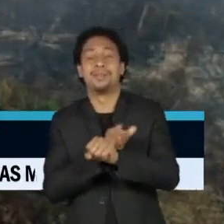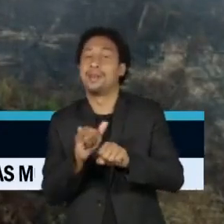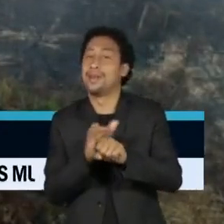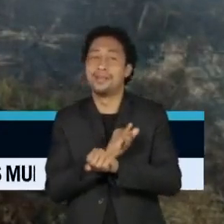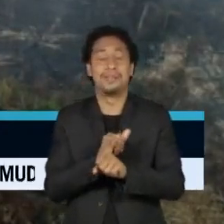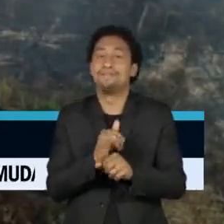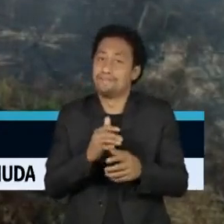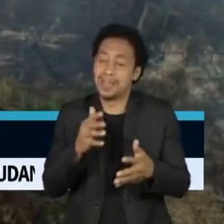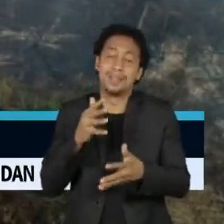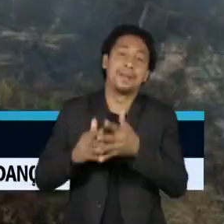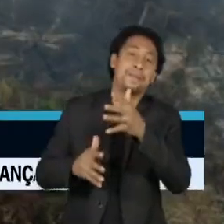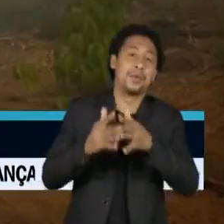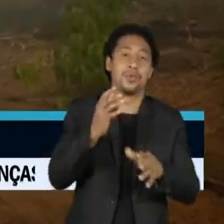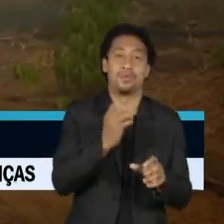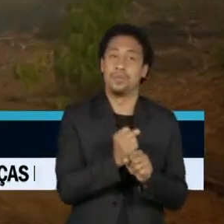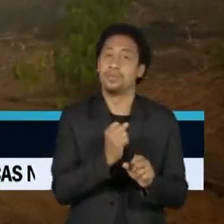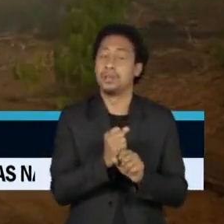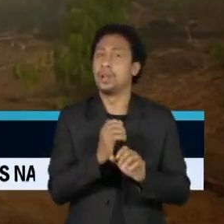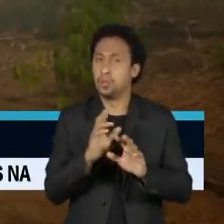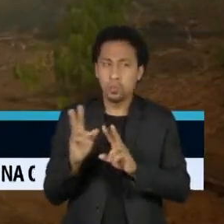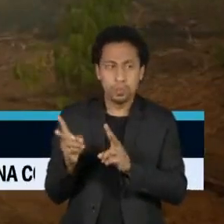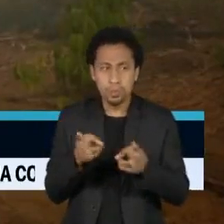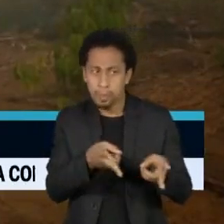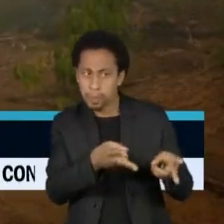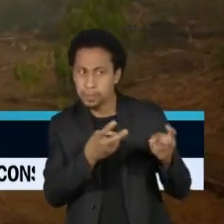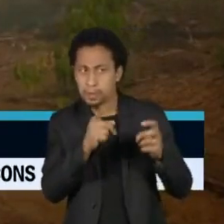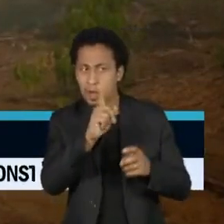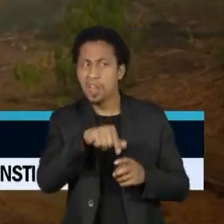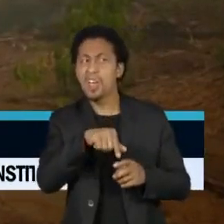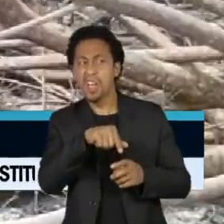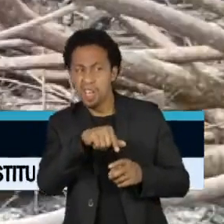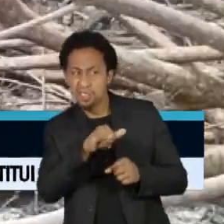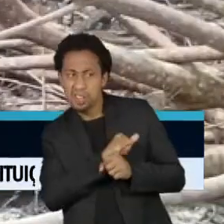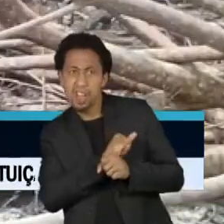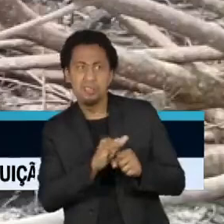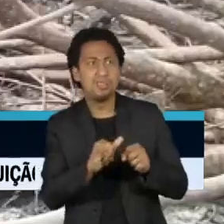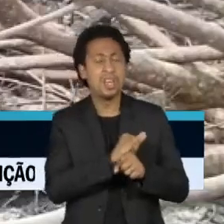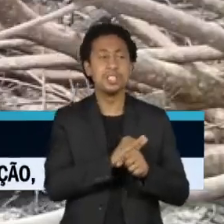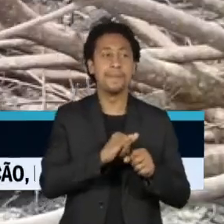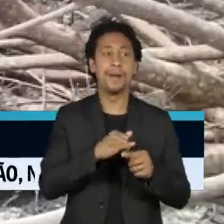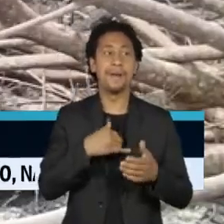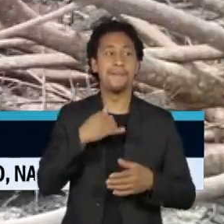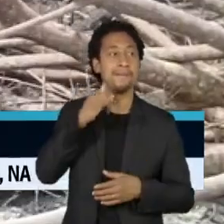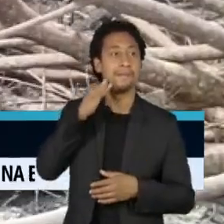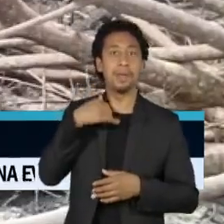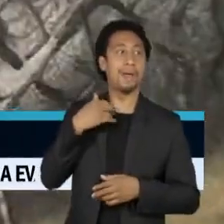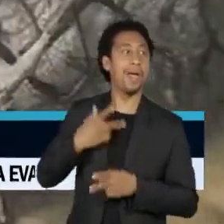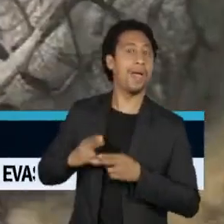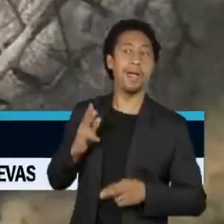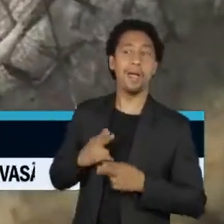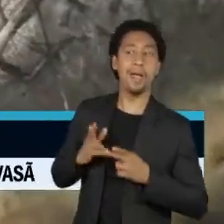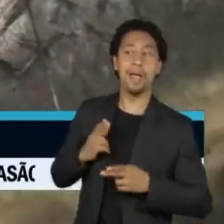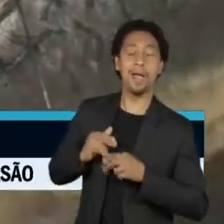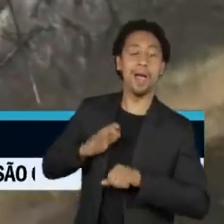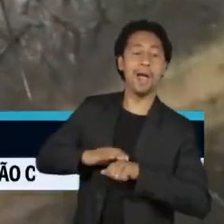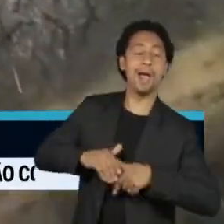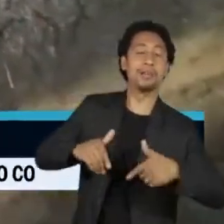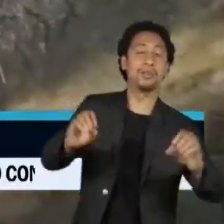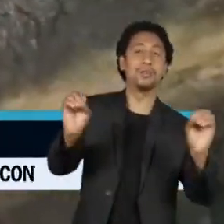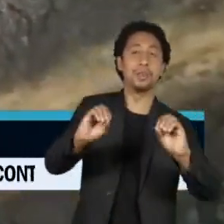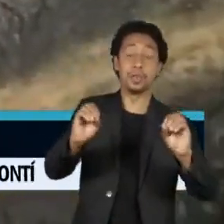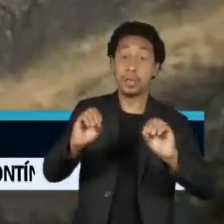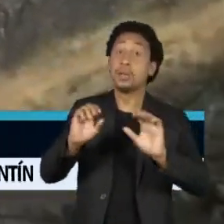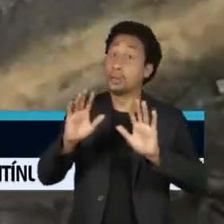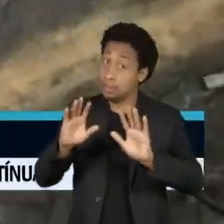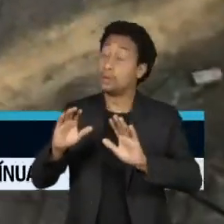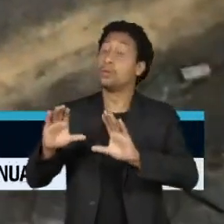ficou conhecida como pedalada climática. Relatórios da ONU alertam que, se o Brasil não reduzir as emissões de gases que